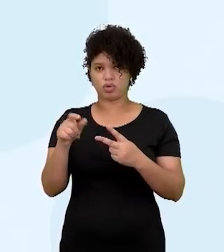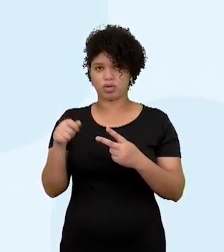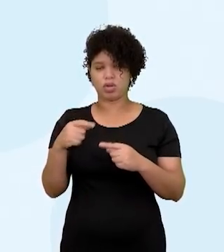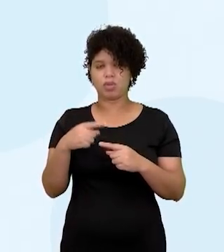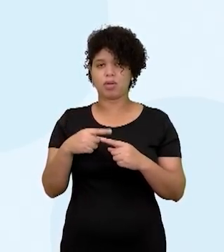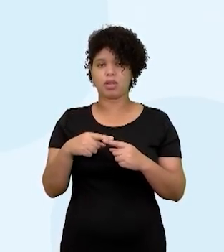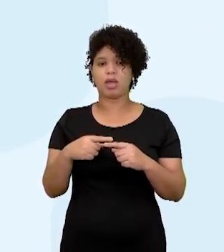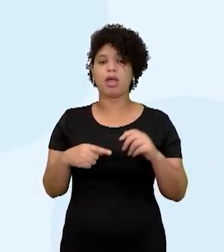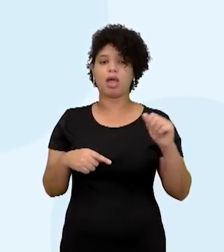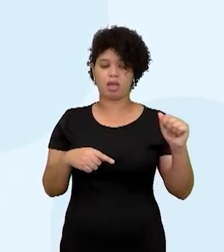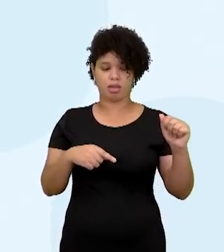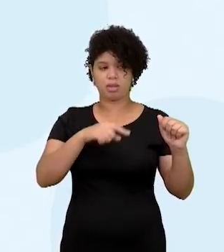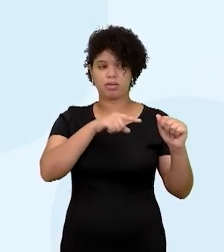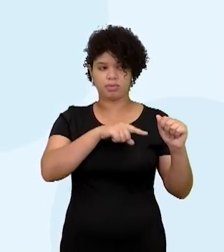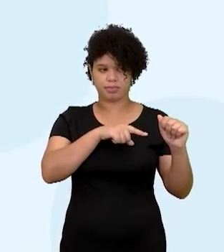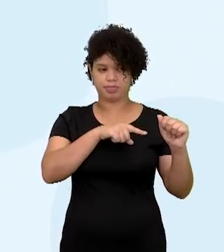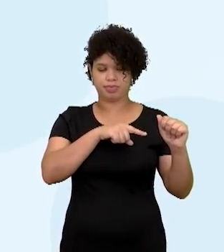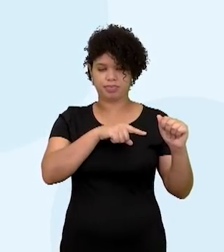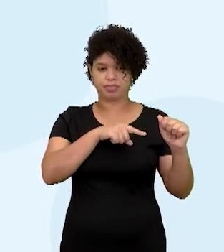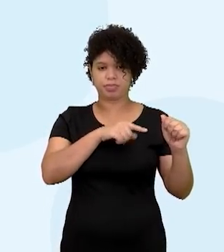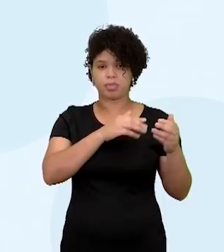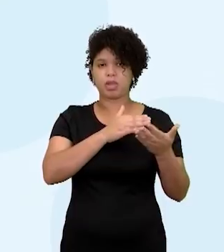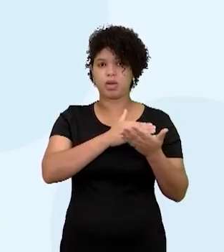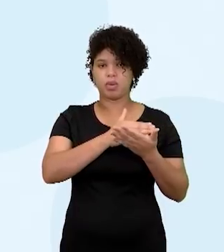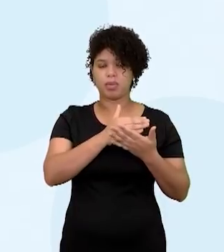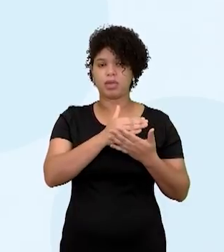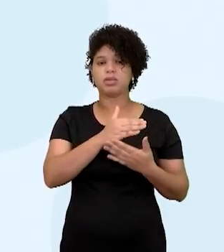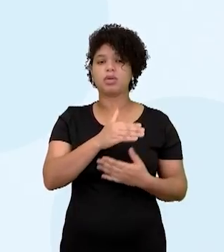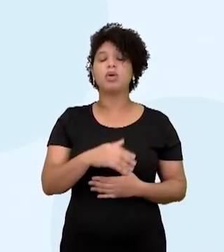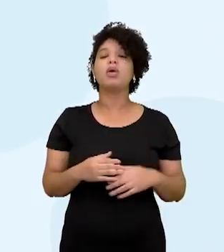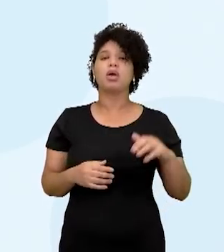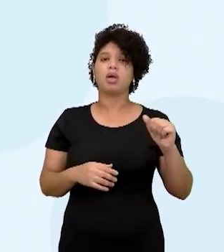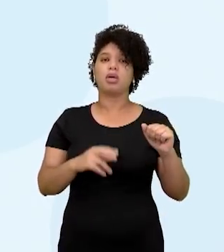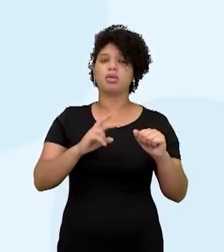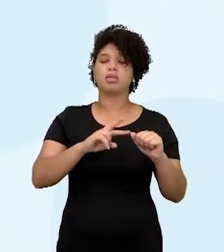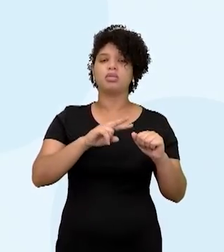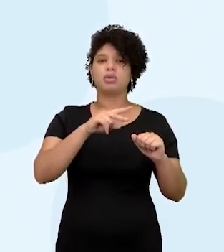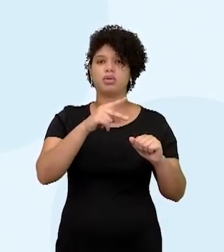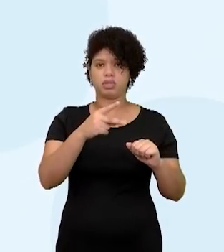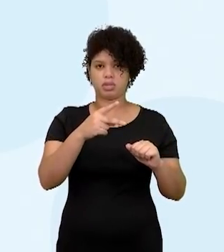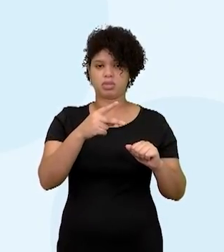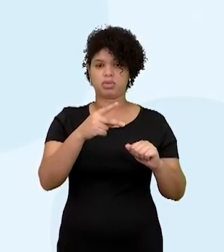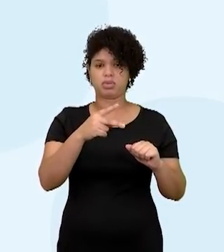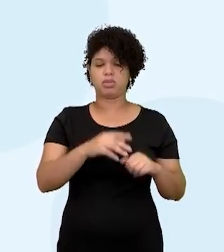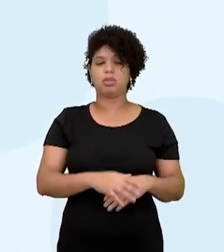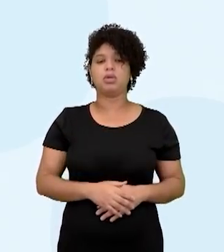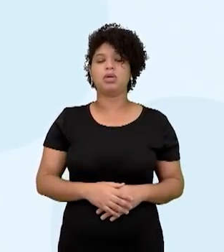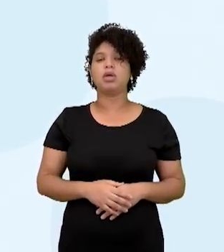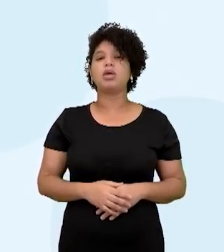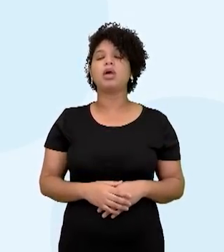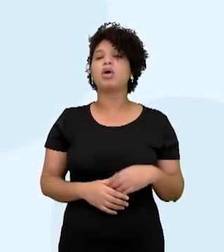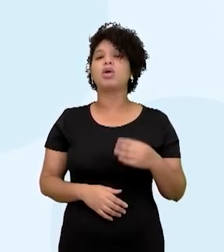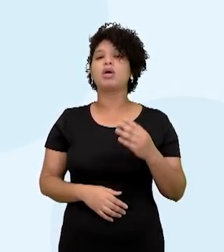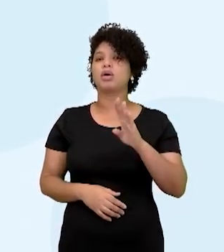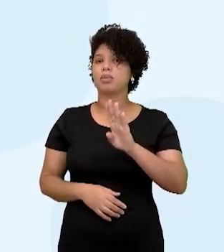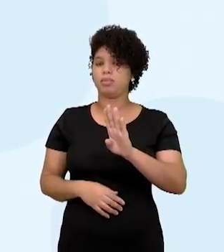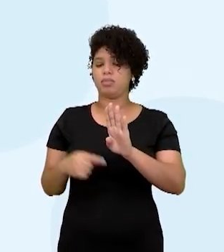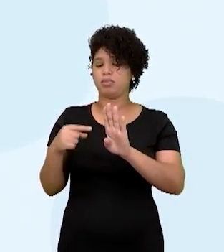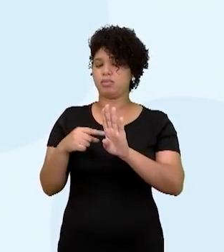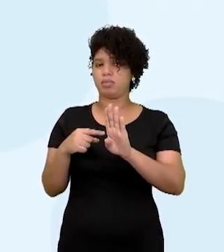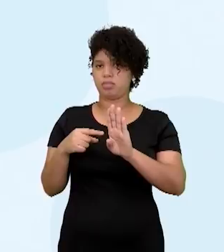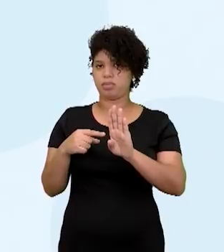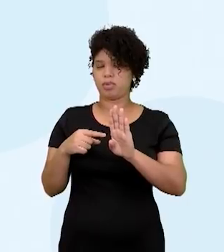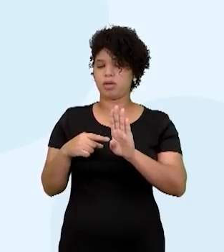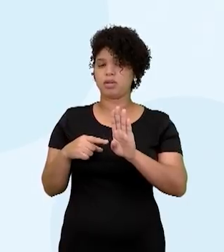o primeiro termo que a gente tem, que é o A, ele começa lá com A ao quadrado, então quadrado do primeiro termo. O segundo termo que a gente tem é a letra B.